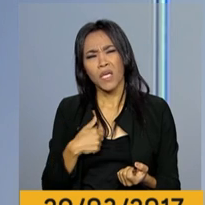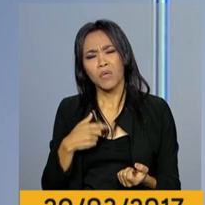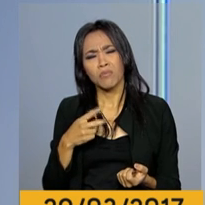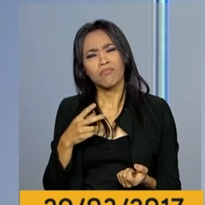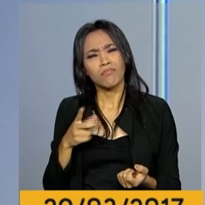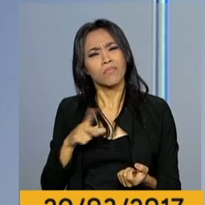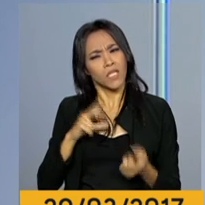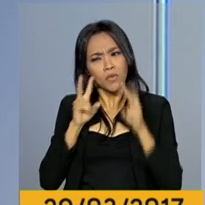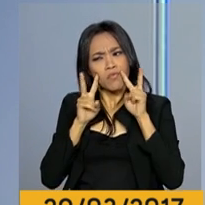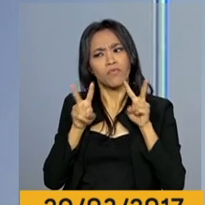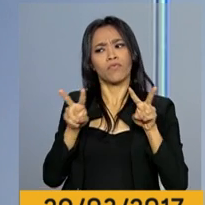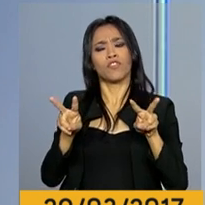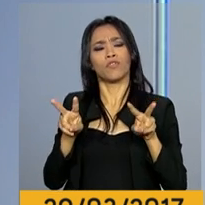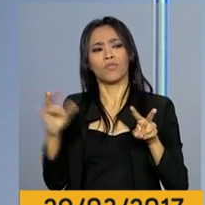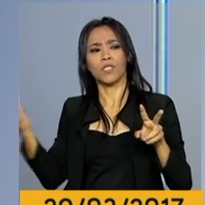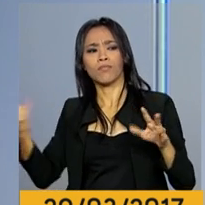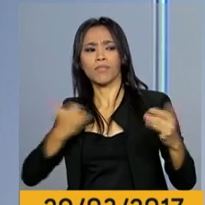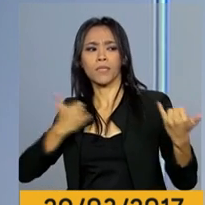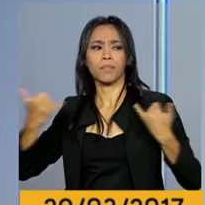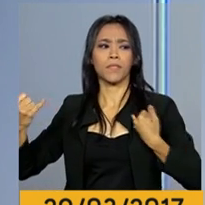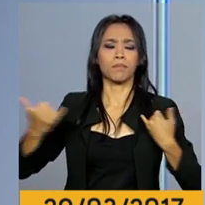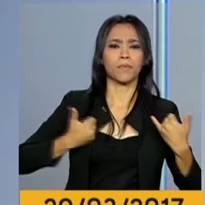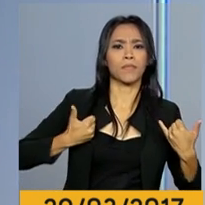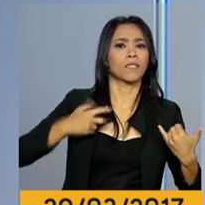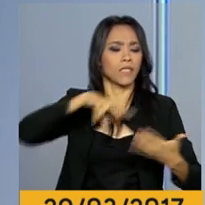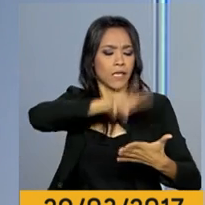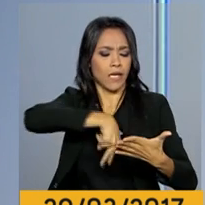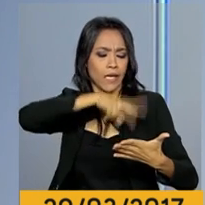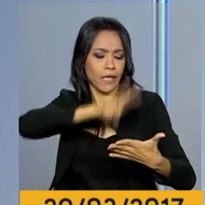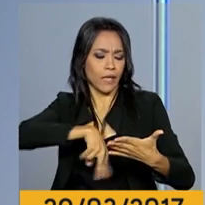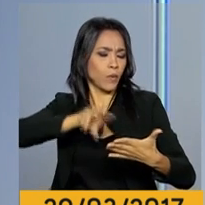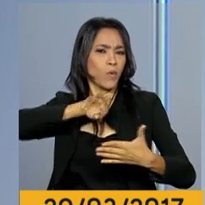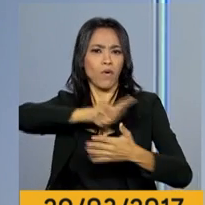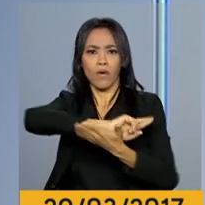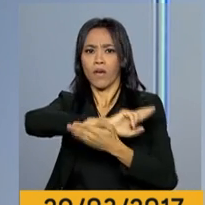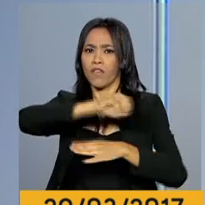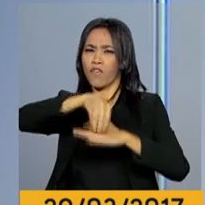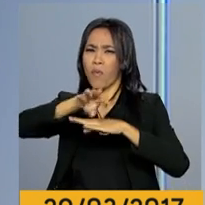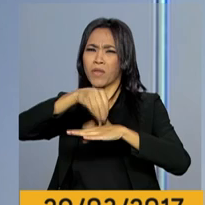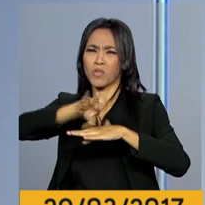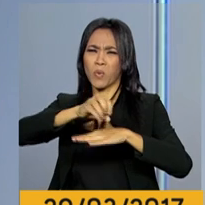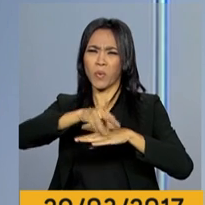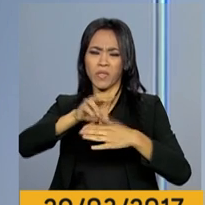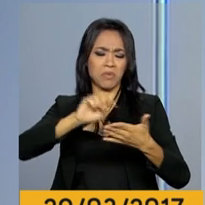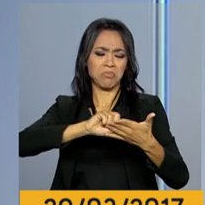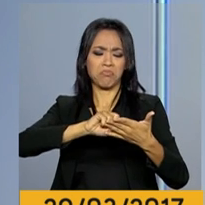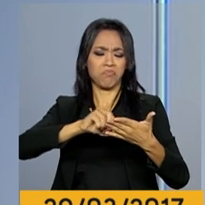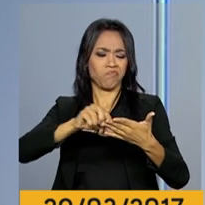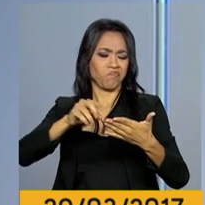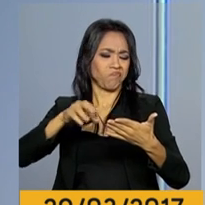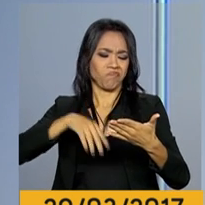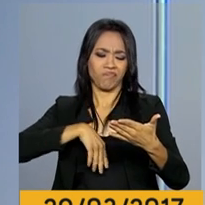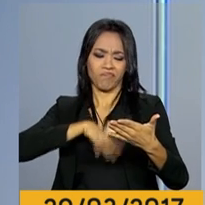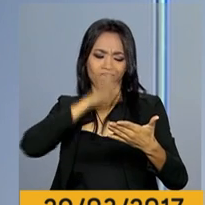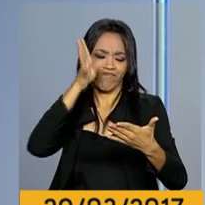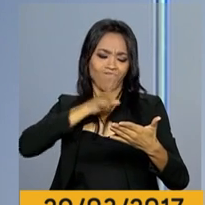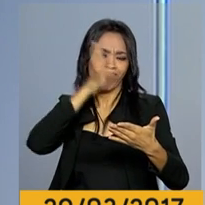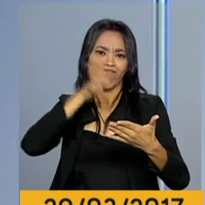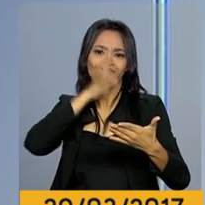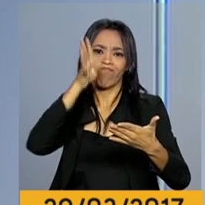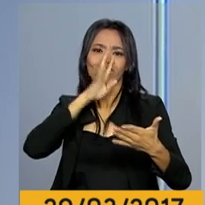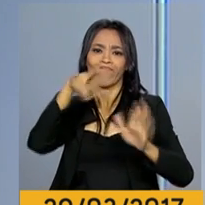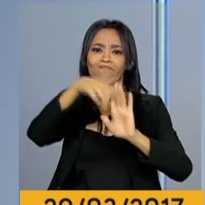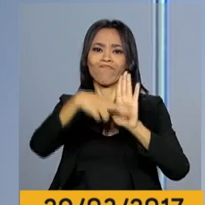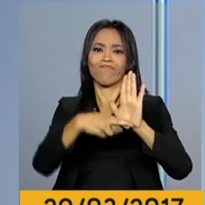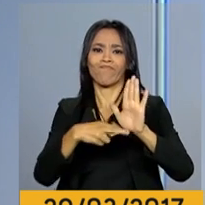e perseguido irritou muitas informações verídicas sobre a previdência a primeira é que a reforma da previdência